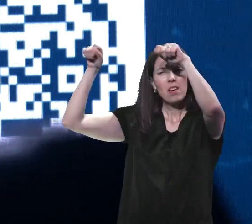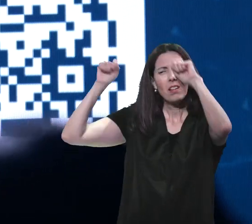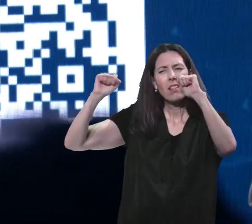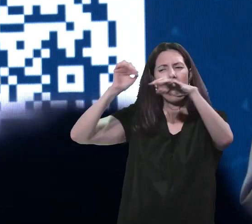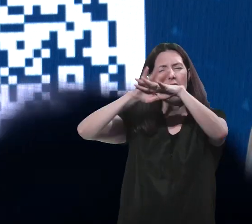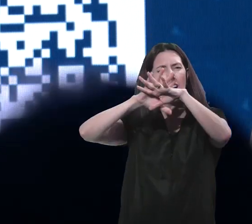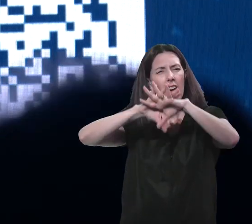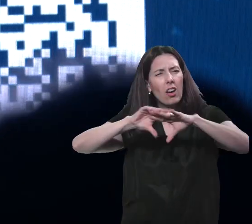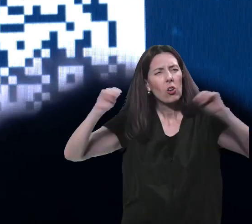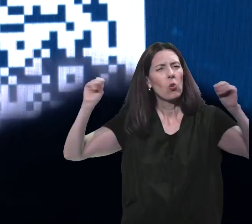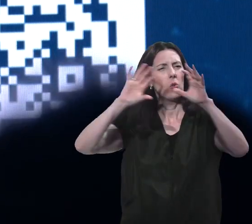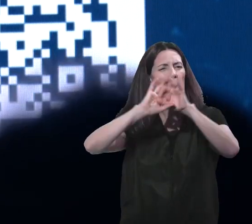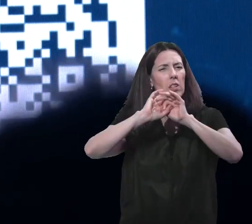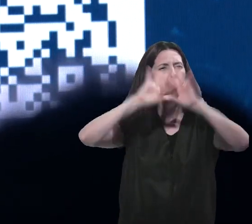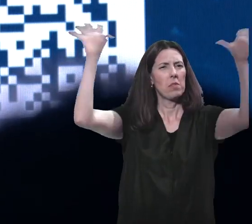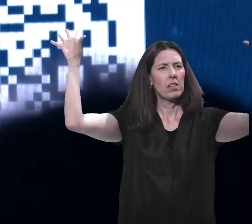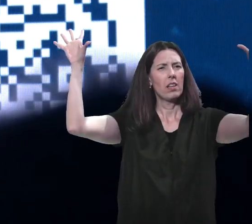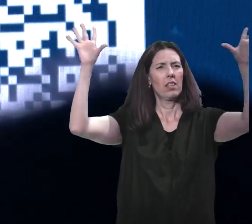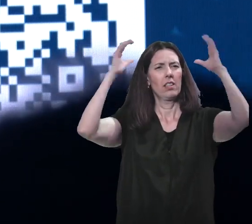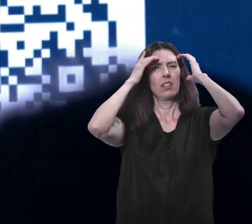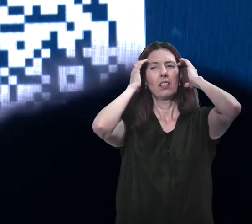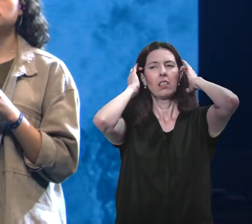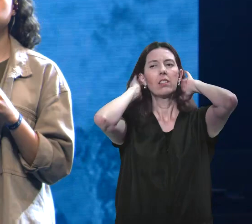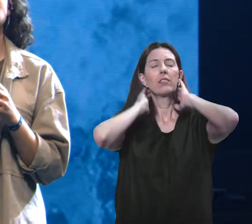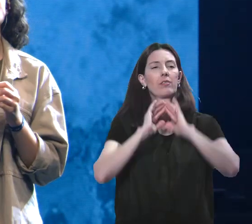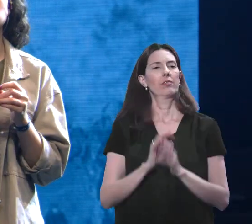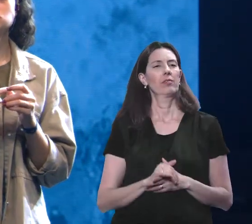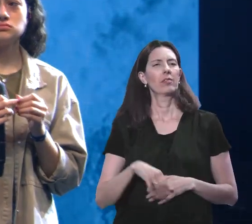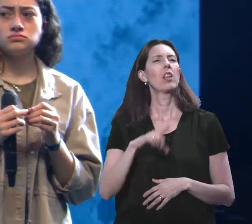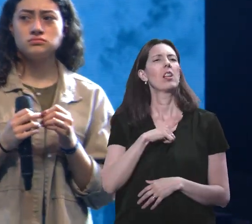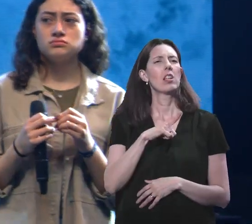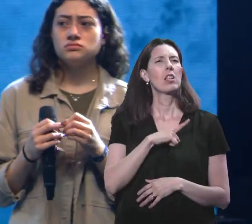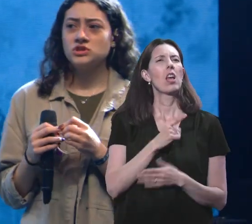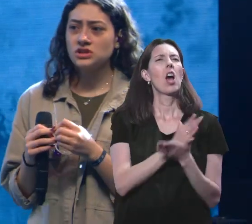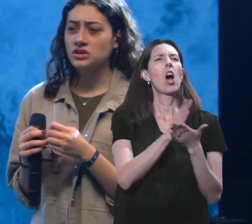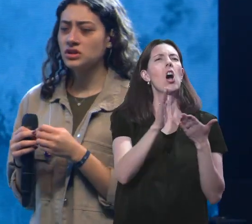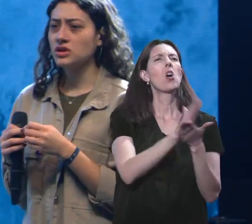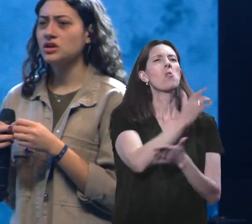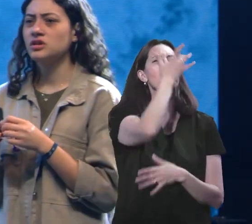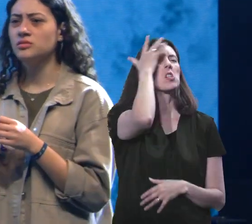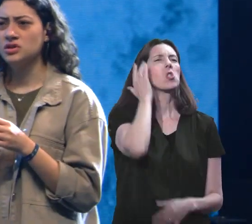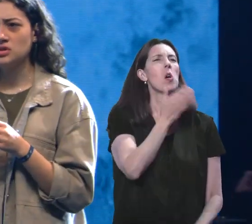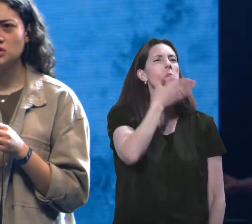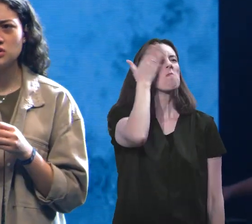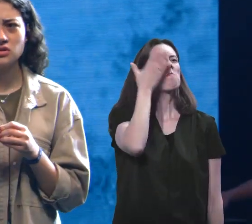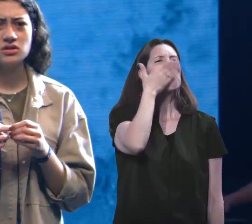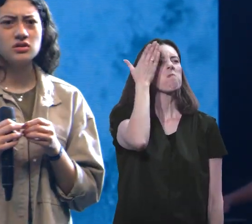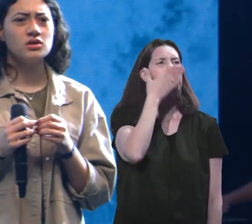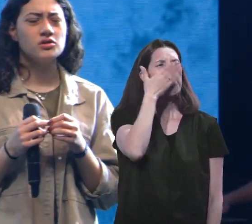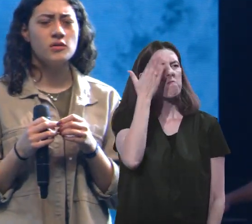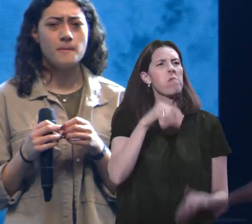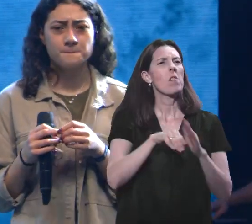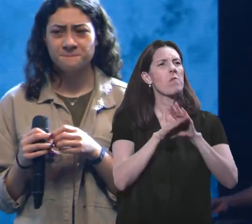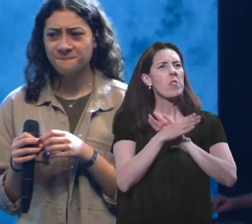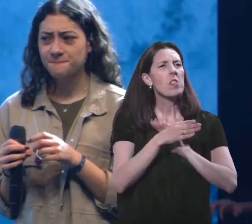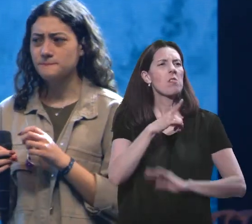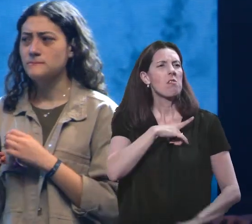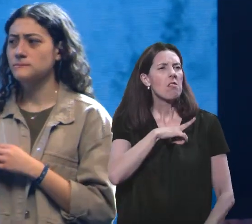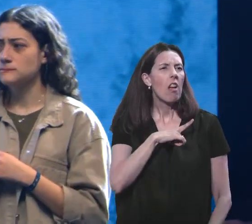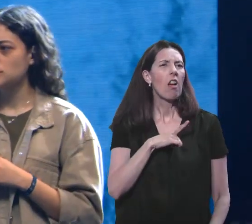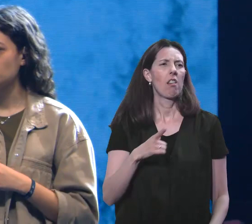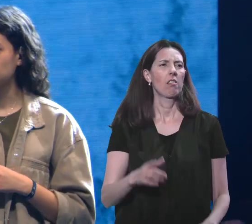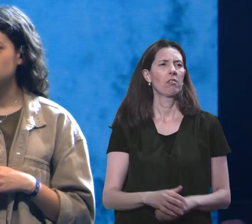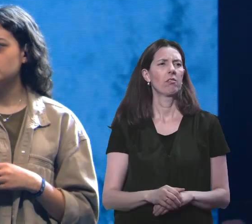cairão aqui. Tem pessoas aqui que estão viciadas em pornografia. Jesus está dizendo